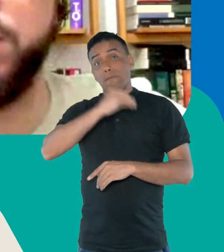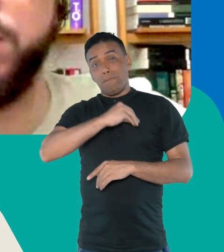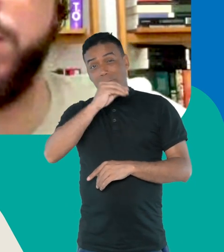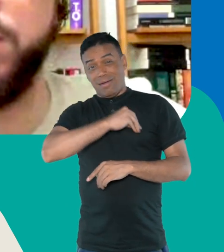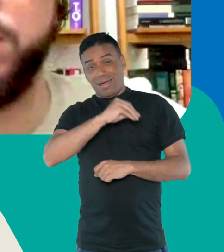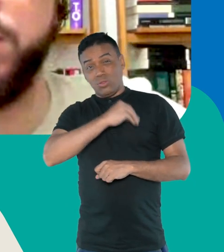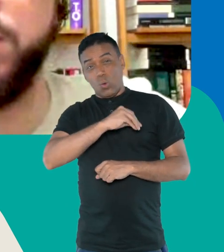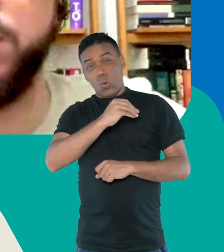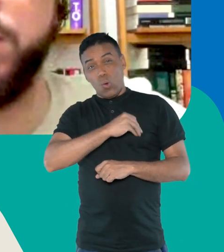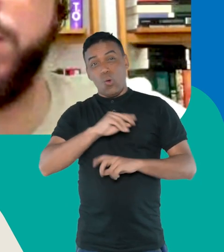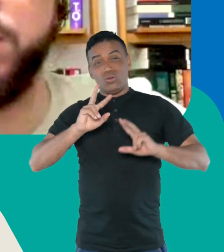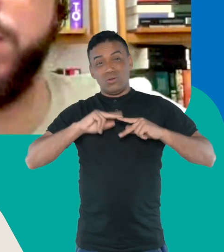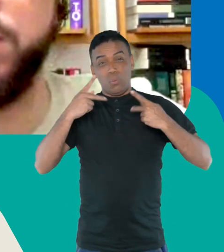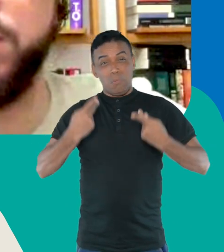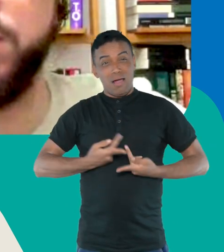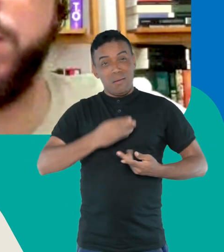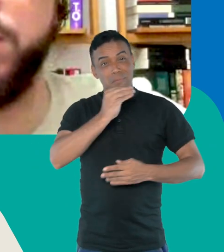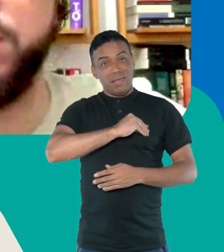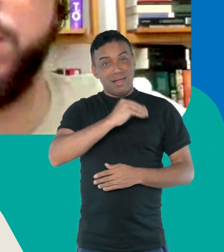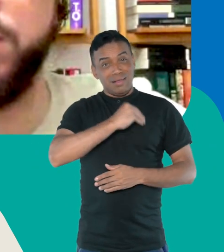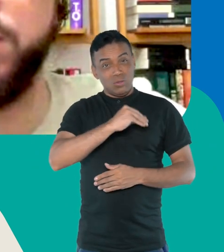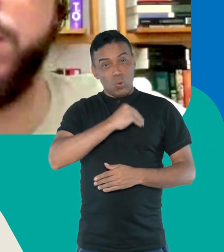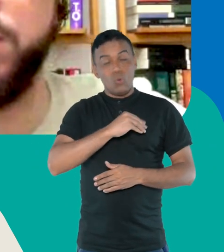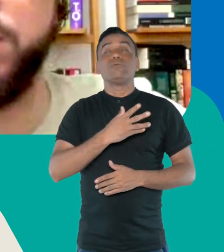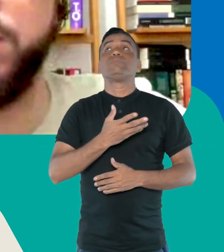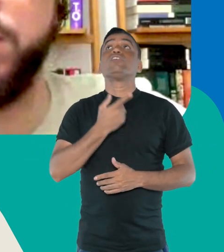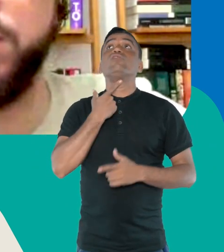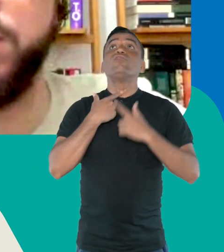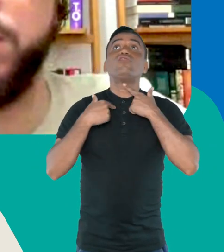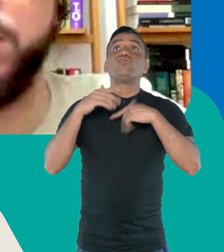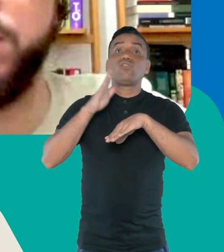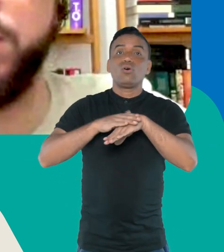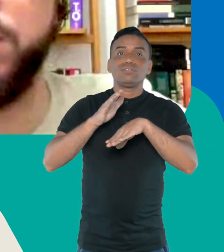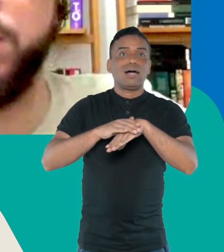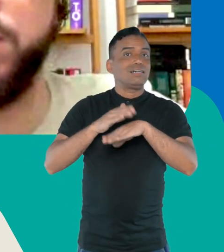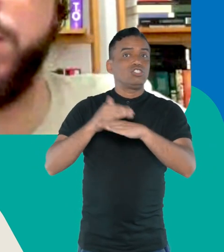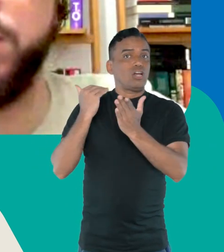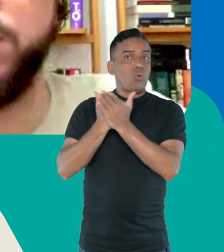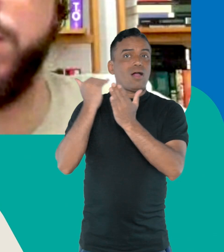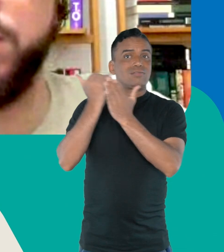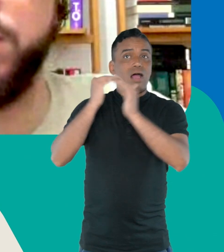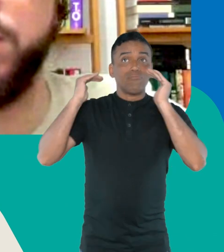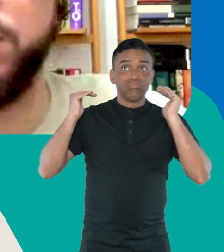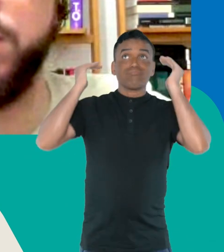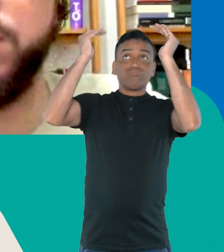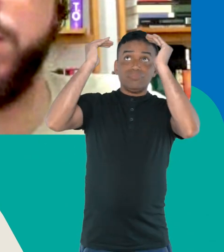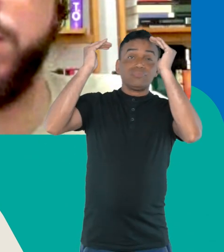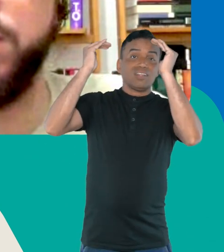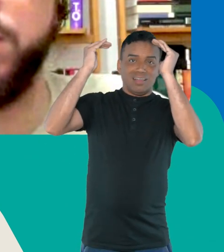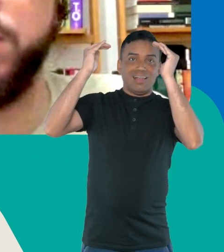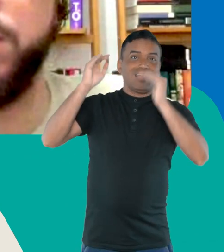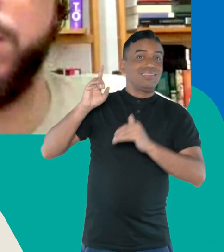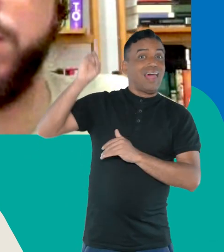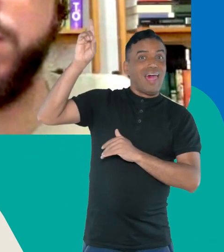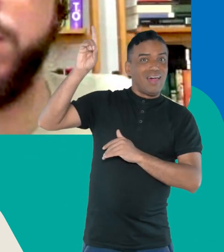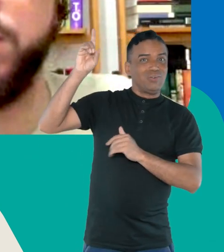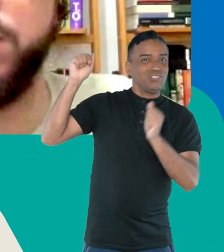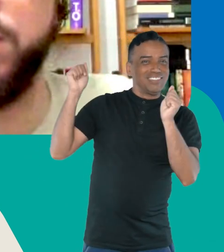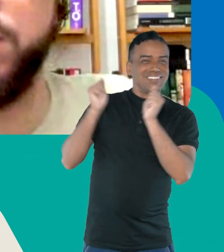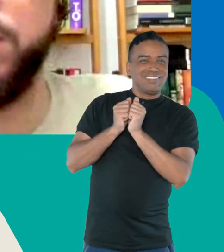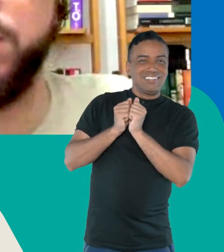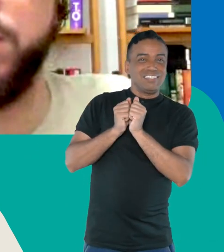sensação, nesse desejo de alcançar esse paraíso, esse lugar de